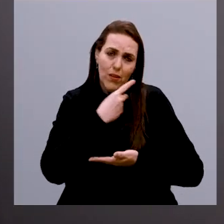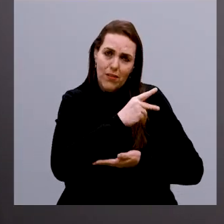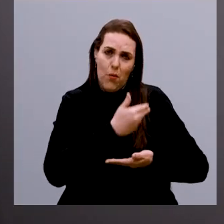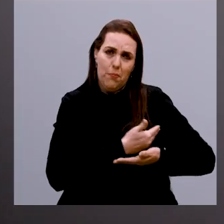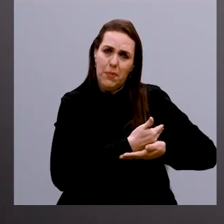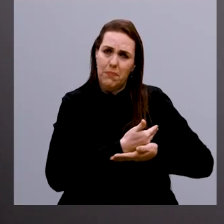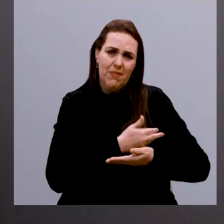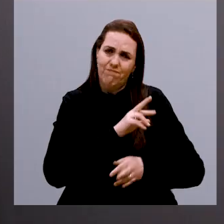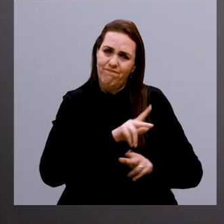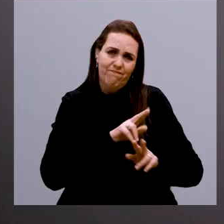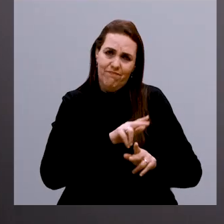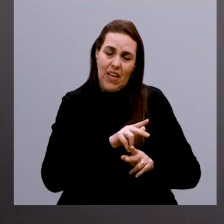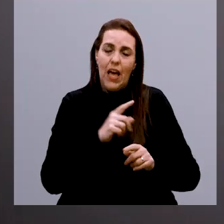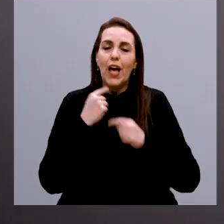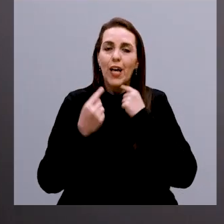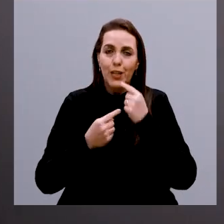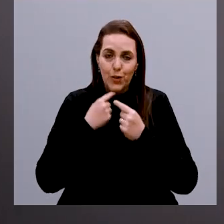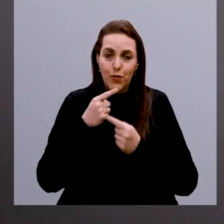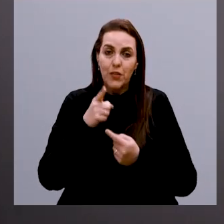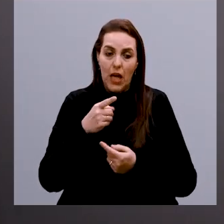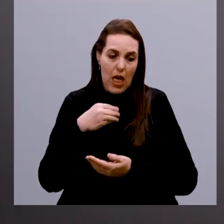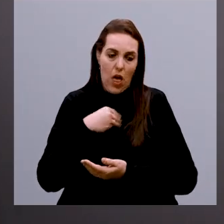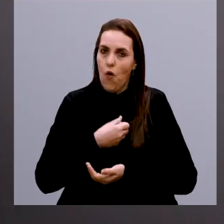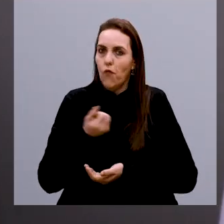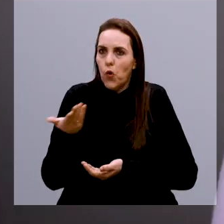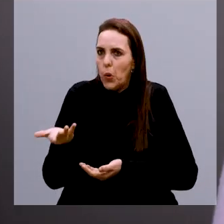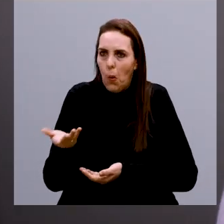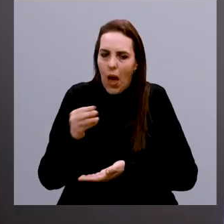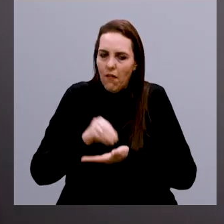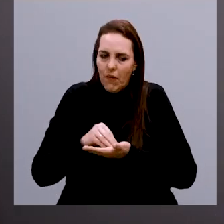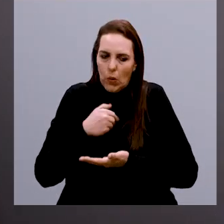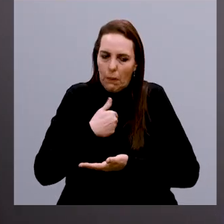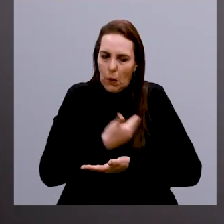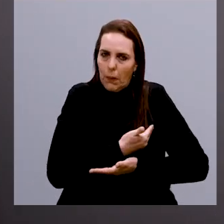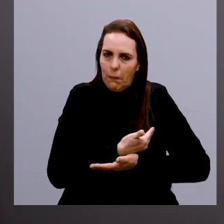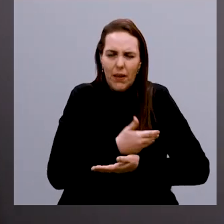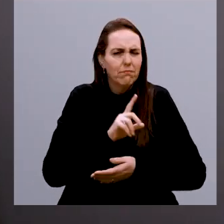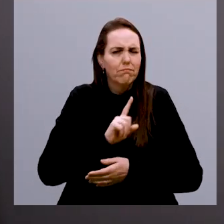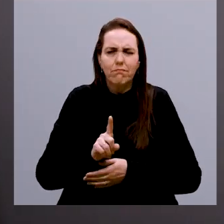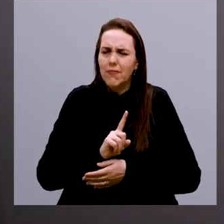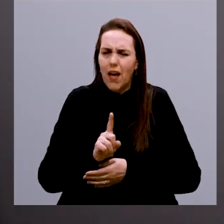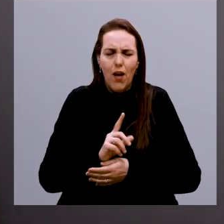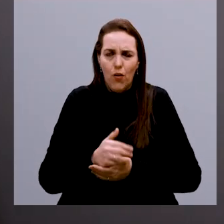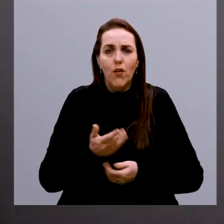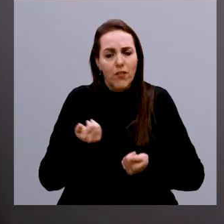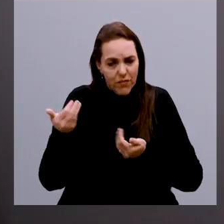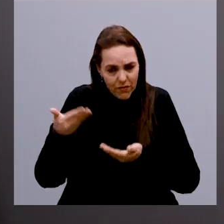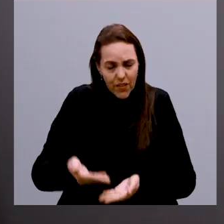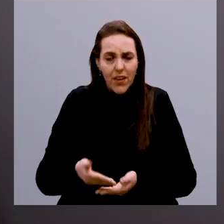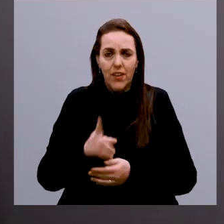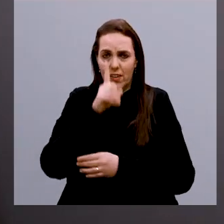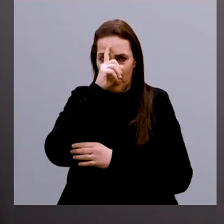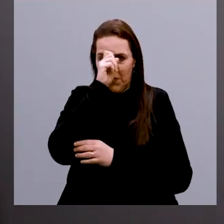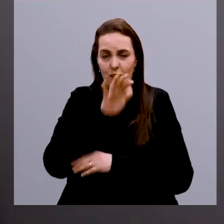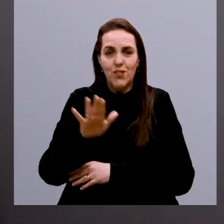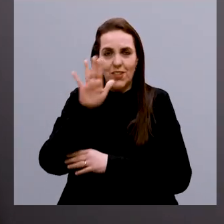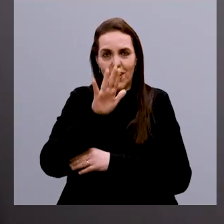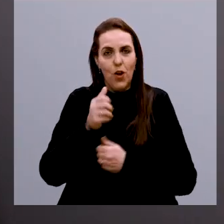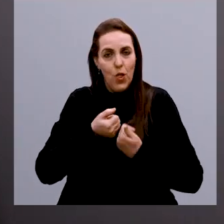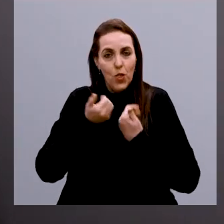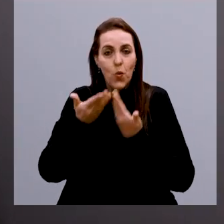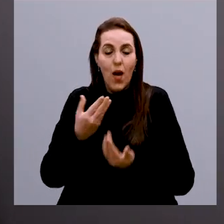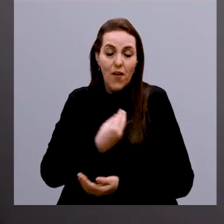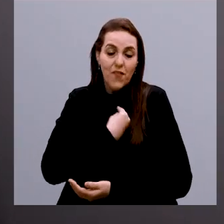fazer falta para o teu bebê, porque às vezes a dúvida é essa, vou doar e vai fazer falta, então não vai fazer falta. Venha até o Hospital